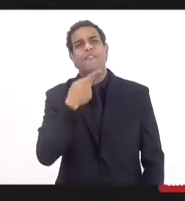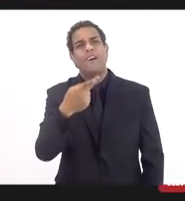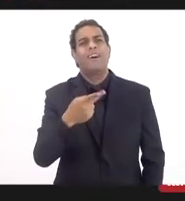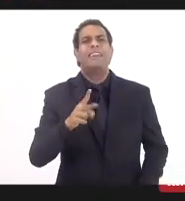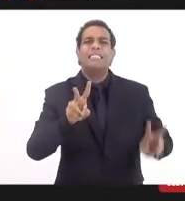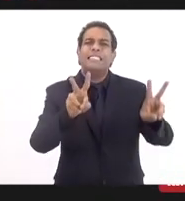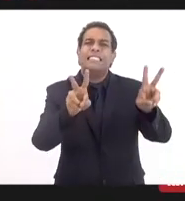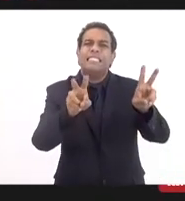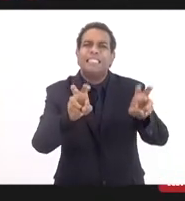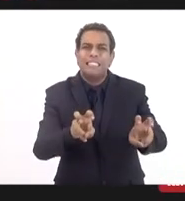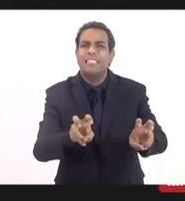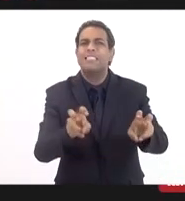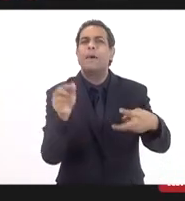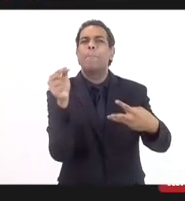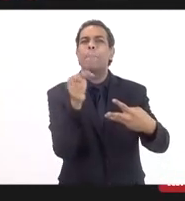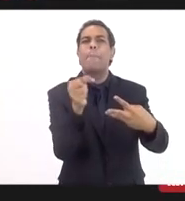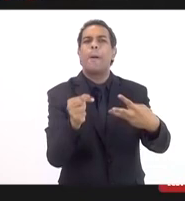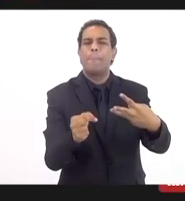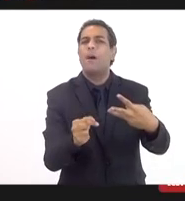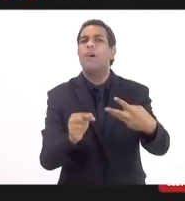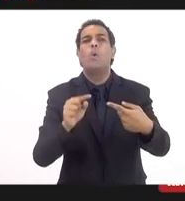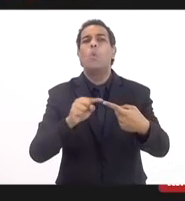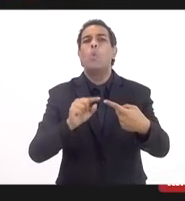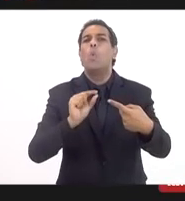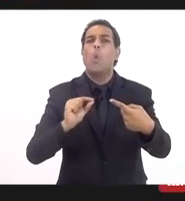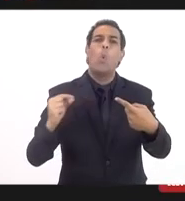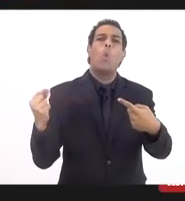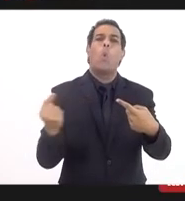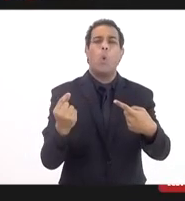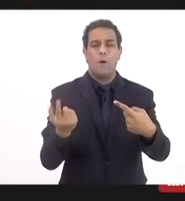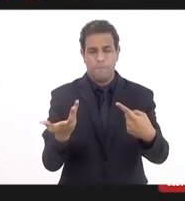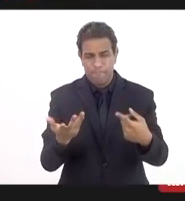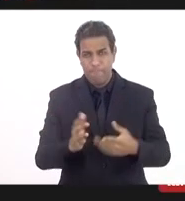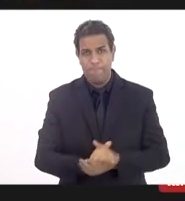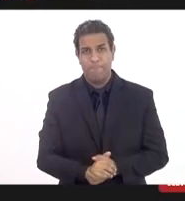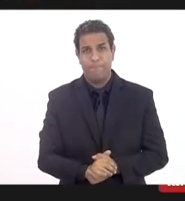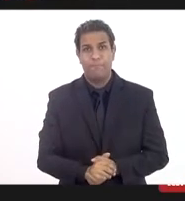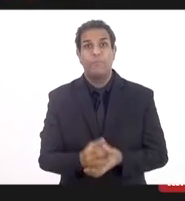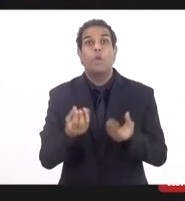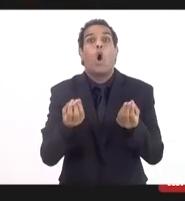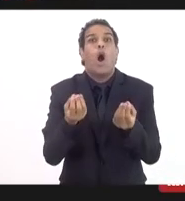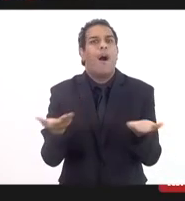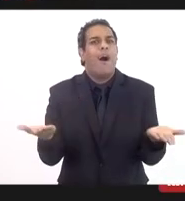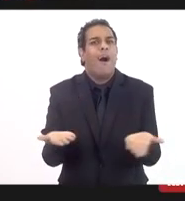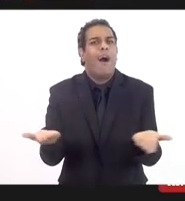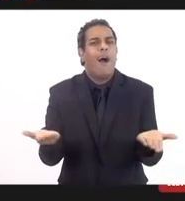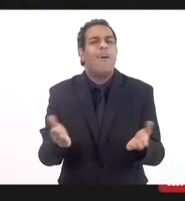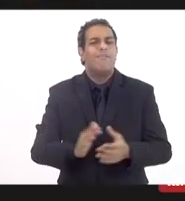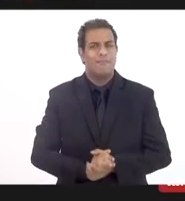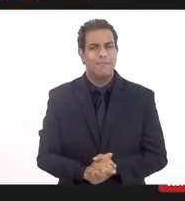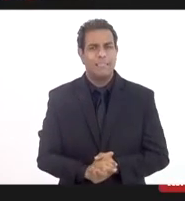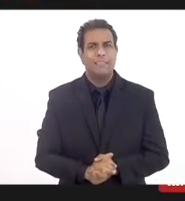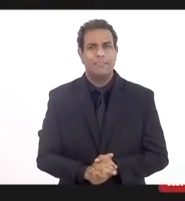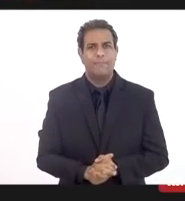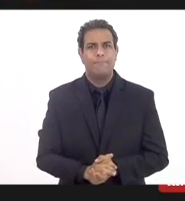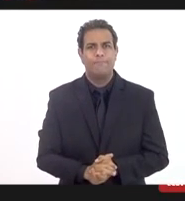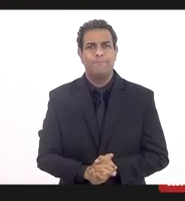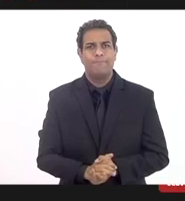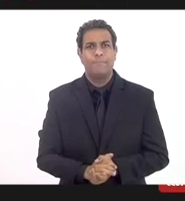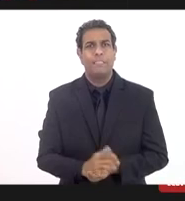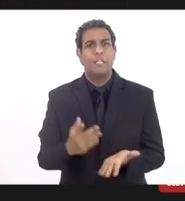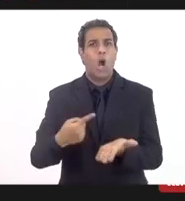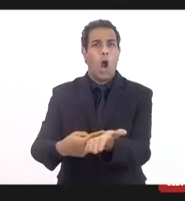de nortear três pontos. O primeiro é exatamente como está se dando, né,